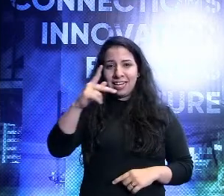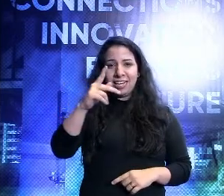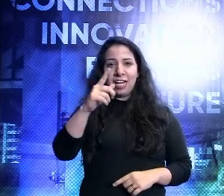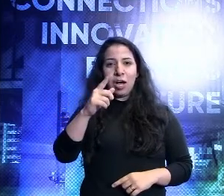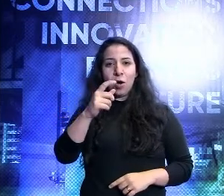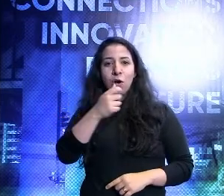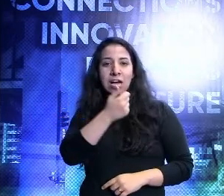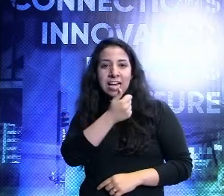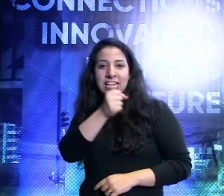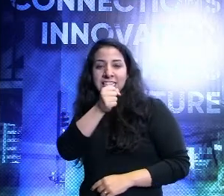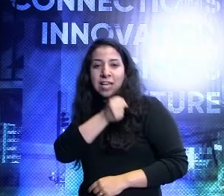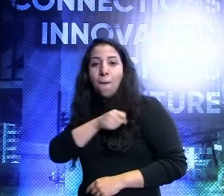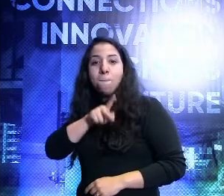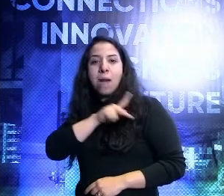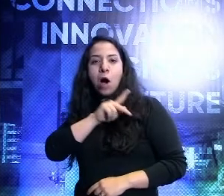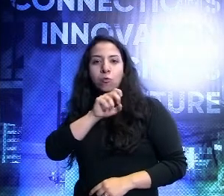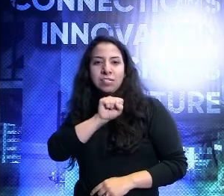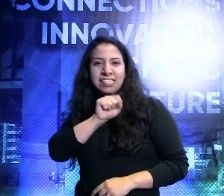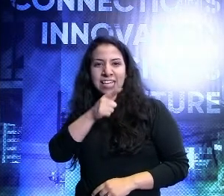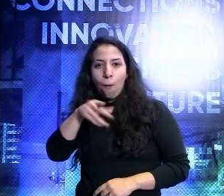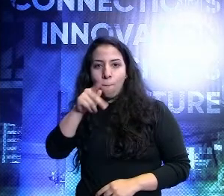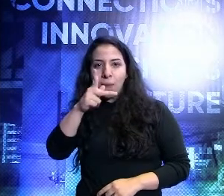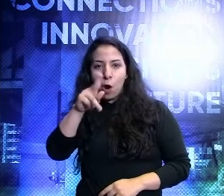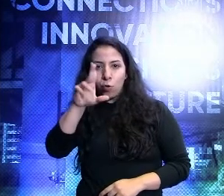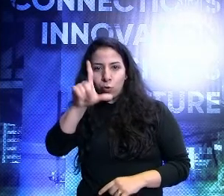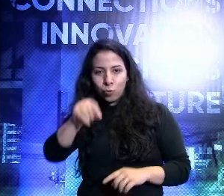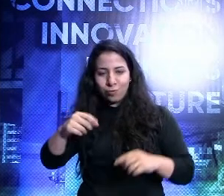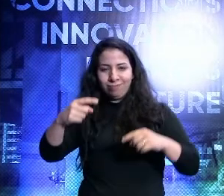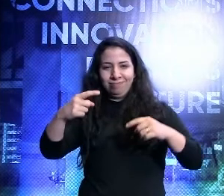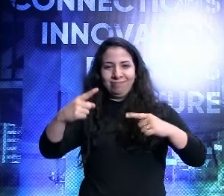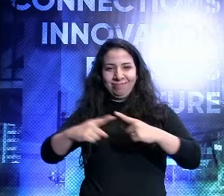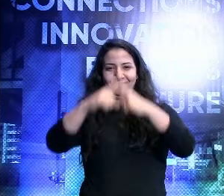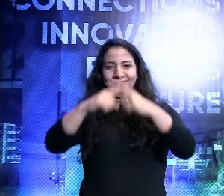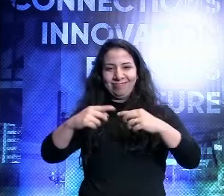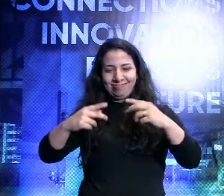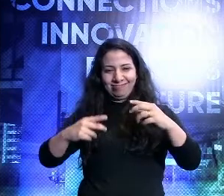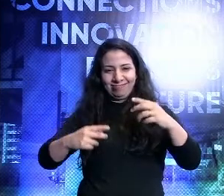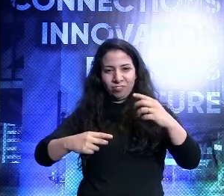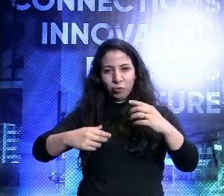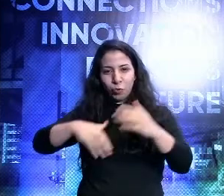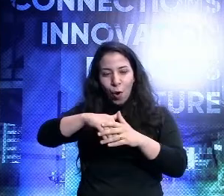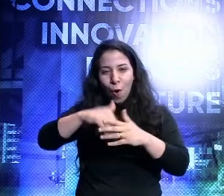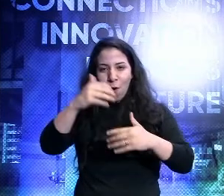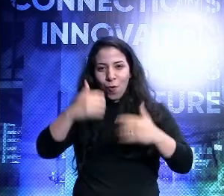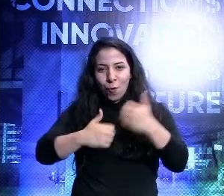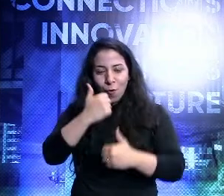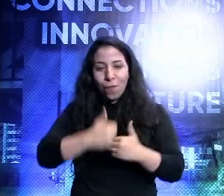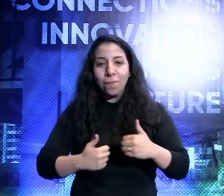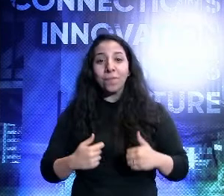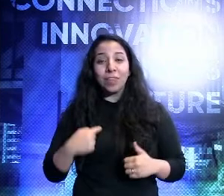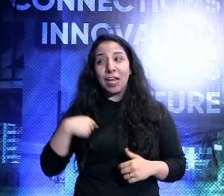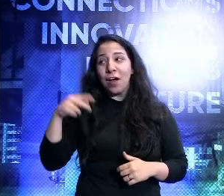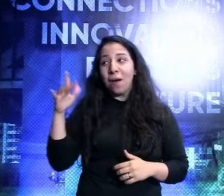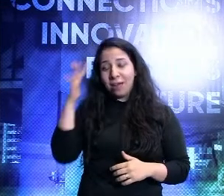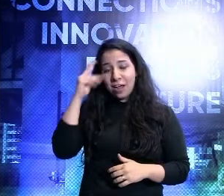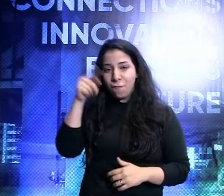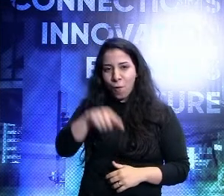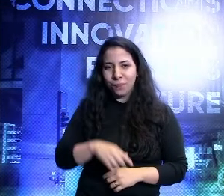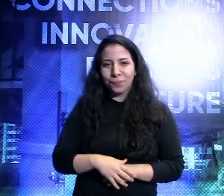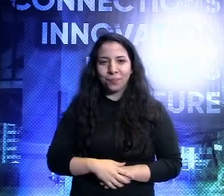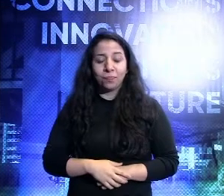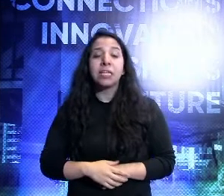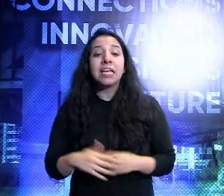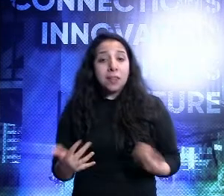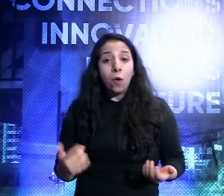enfim, nada demais. E, gente, quando a gente aprende com os clientes, a gente tem essa figura clássica aqui também, né? User